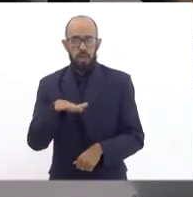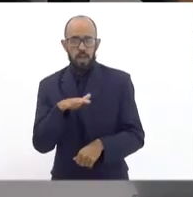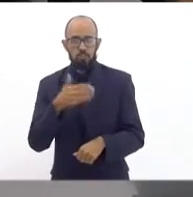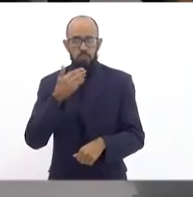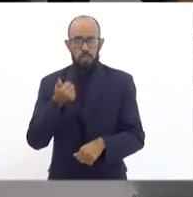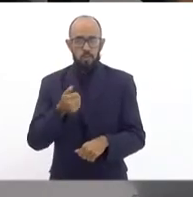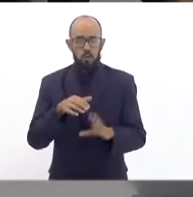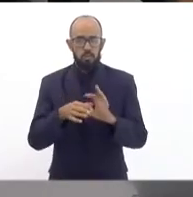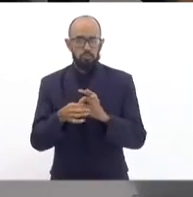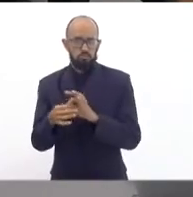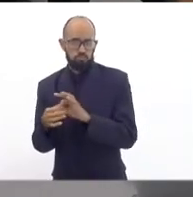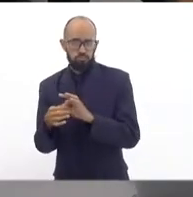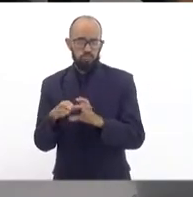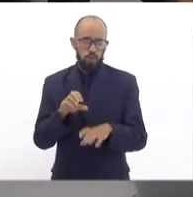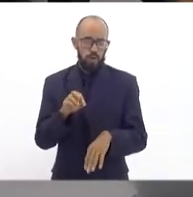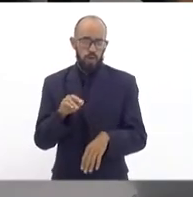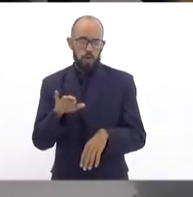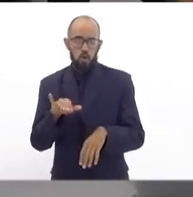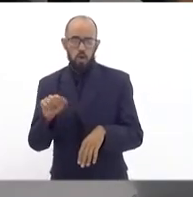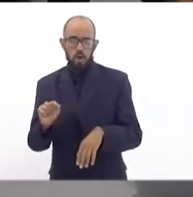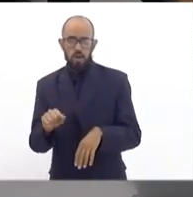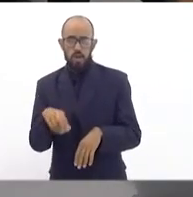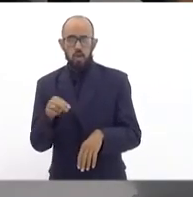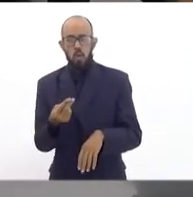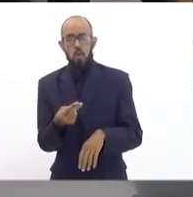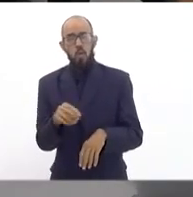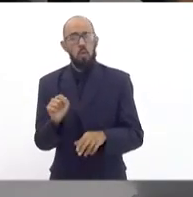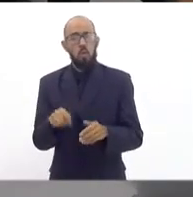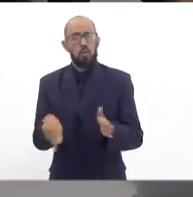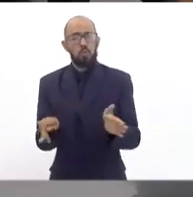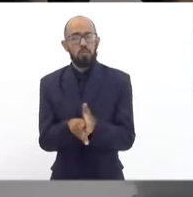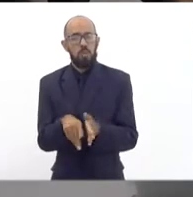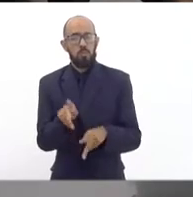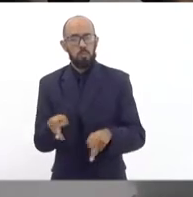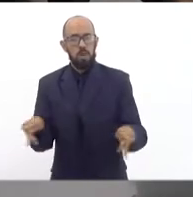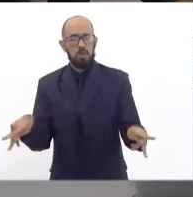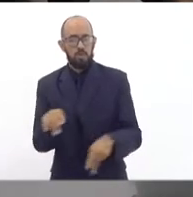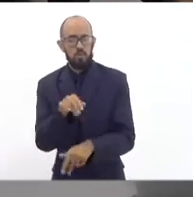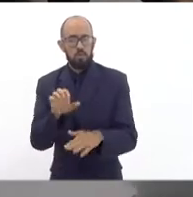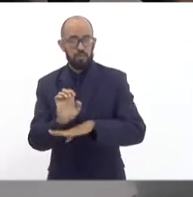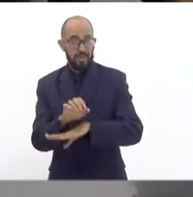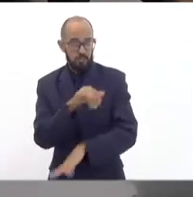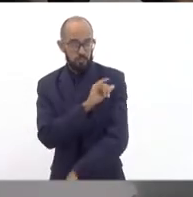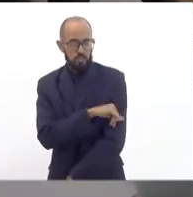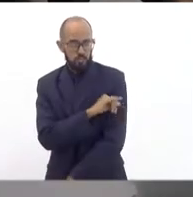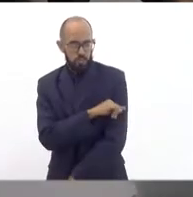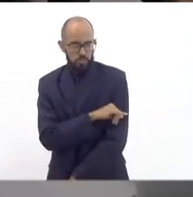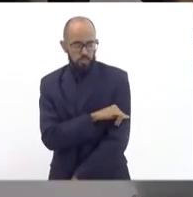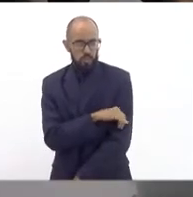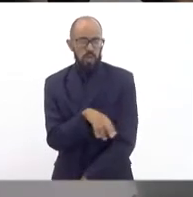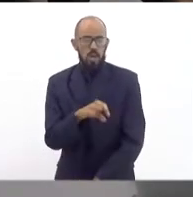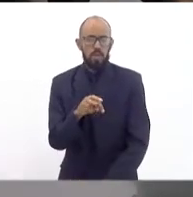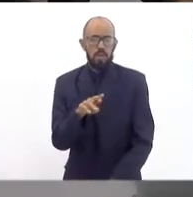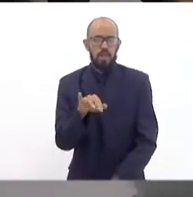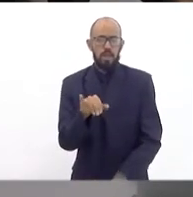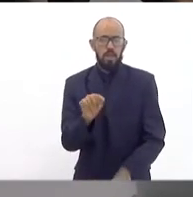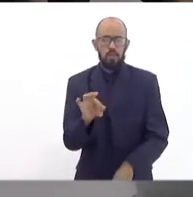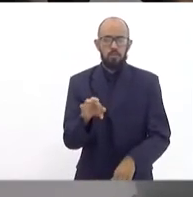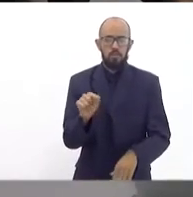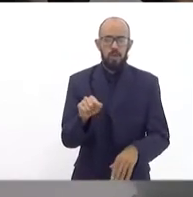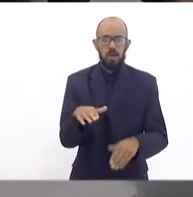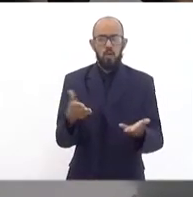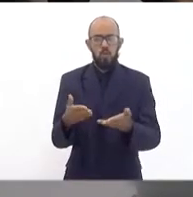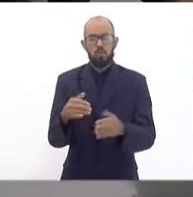realidade do Carioca ou do Fluminense. E a tarifa que temos hoje ela é baseada simplesmente no